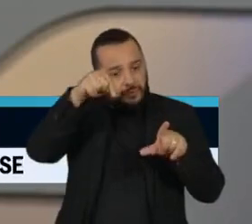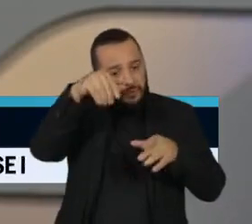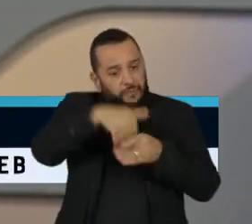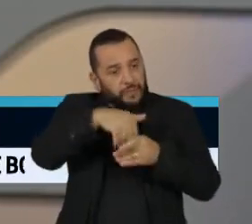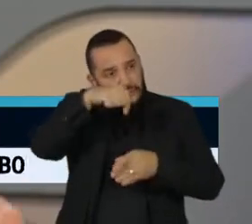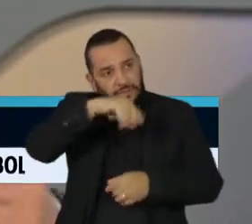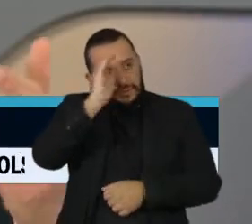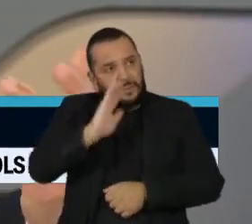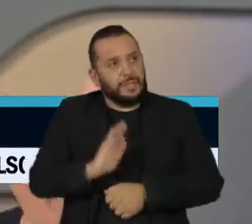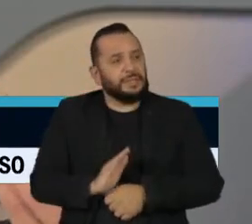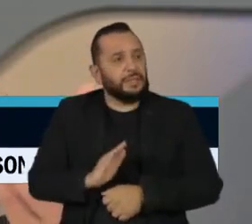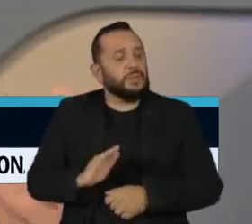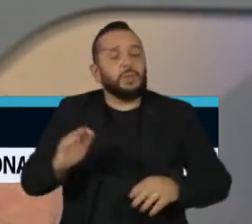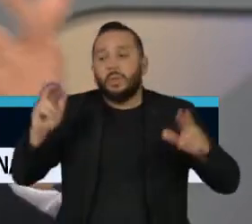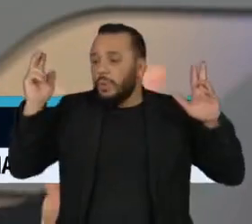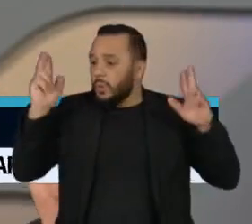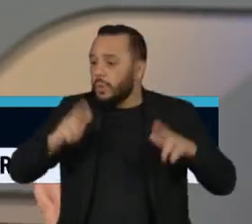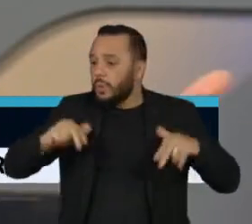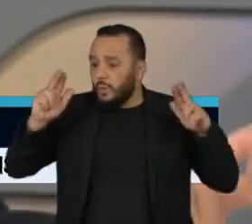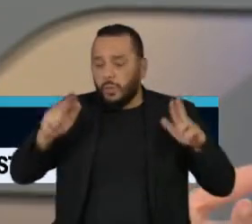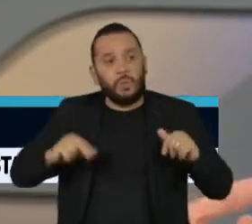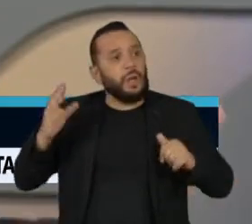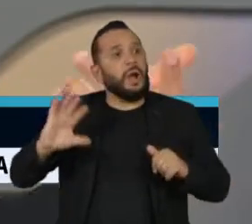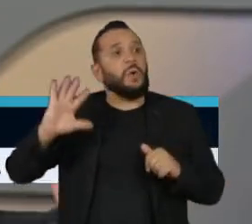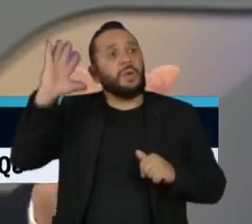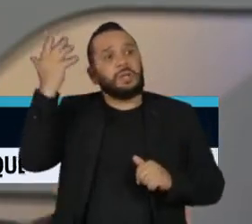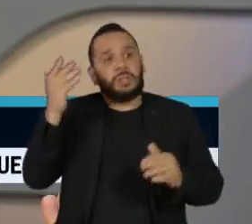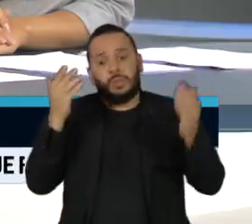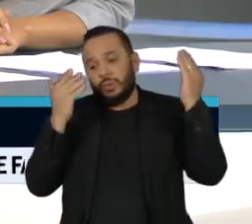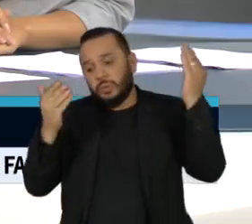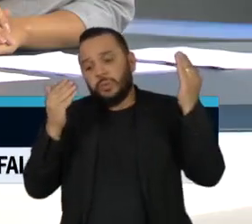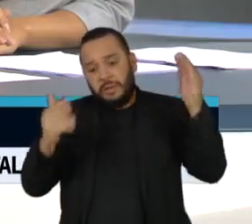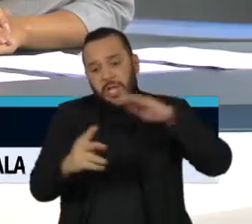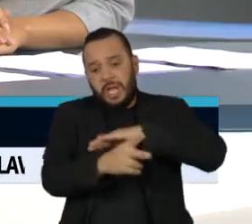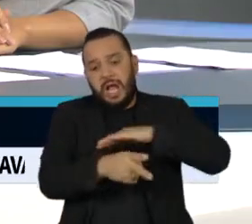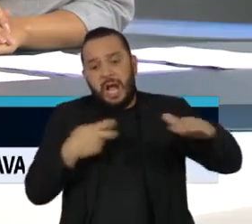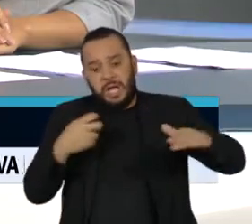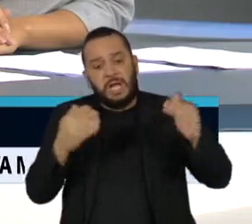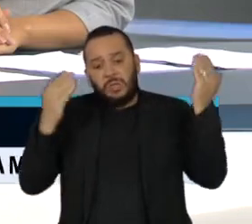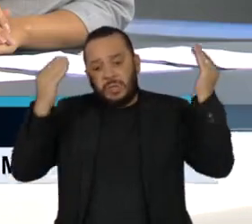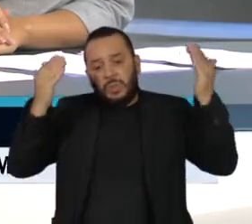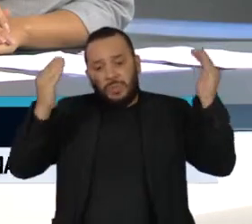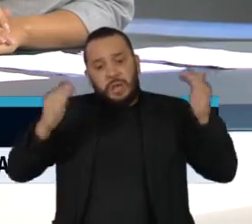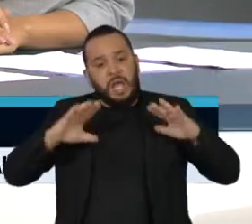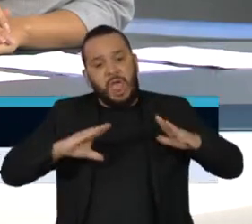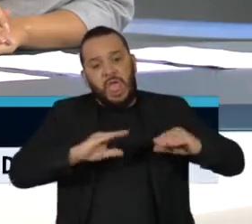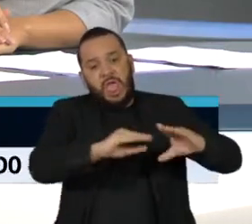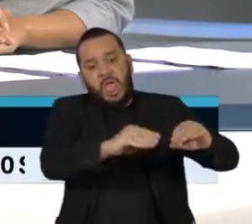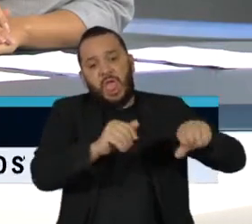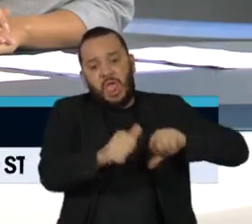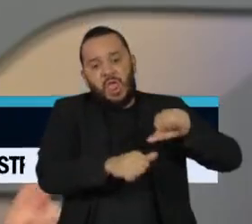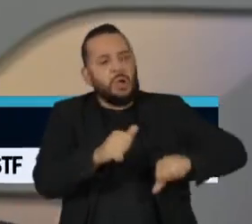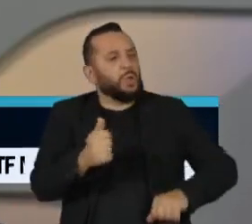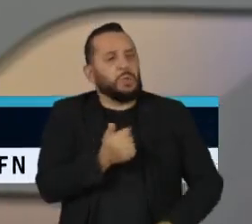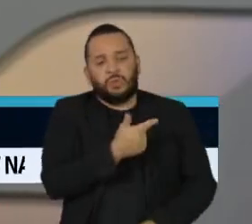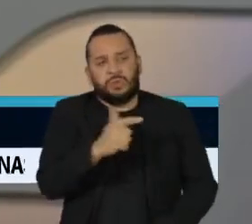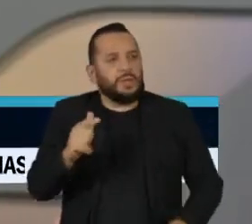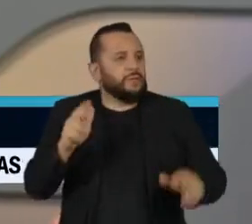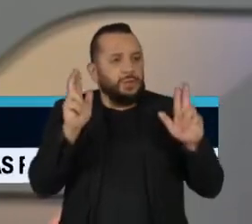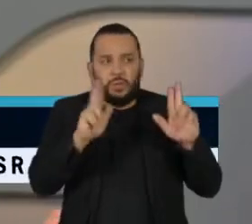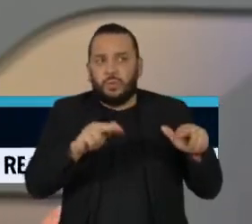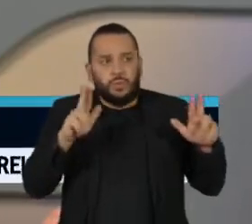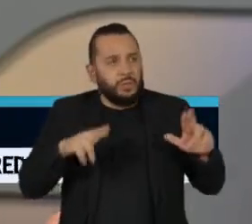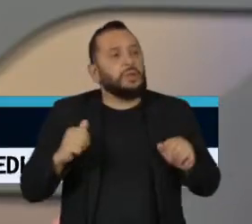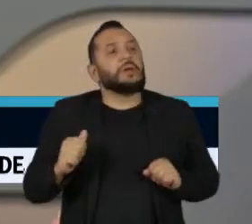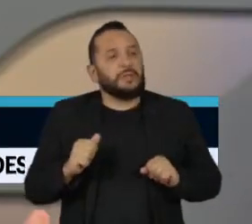que fosse possível suspeitar de alguma fraude que interferisse nos resultados. Claro que o sistema